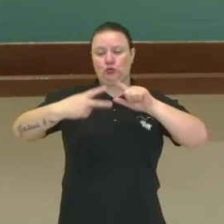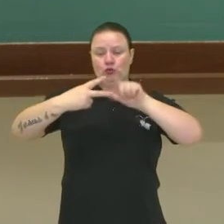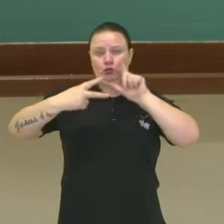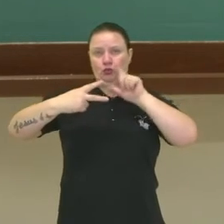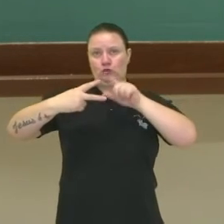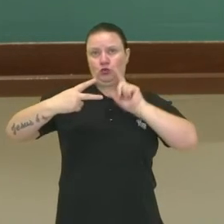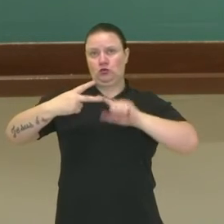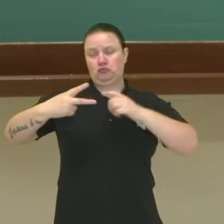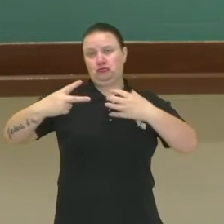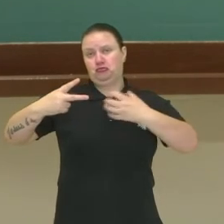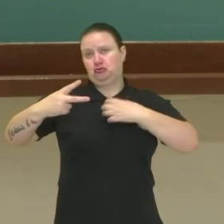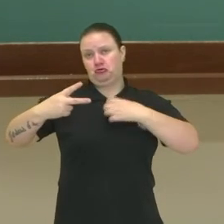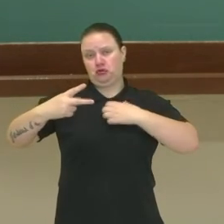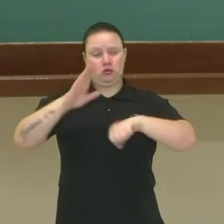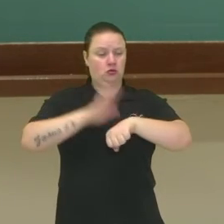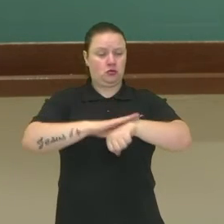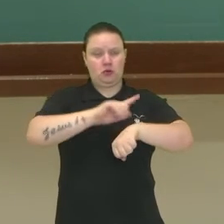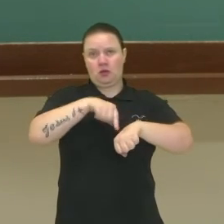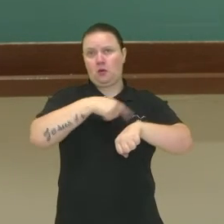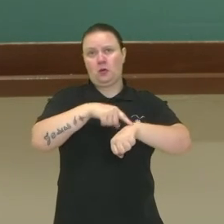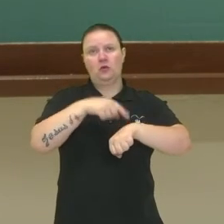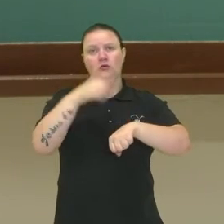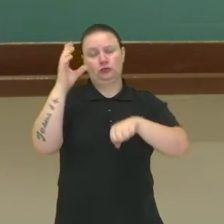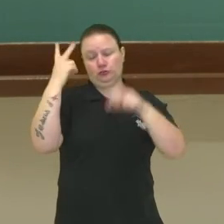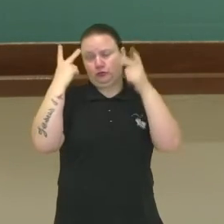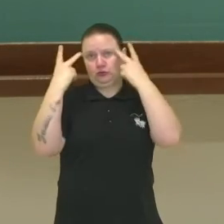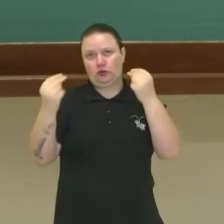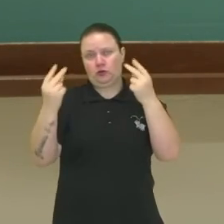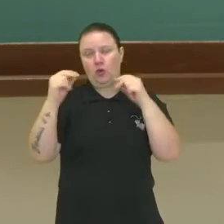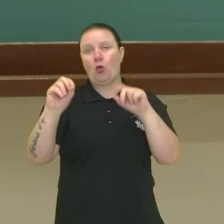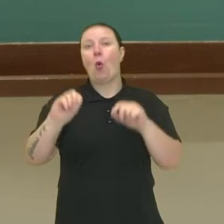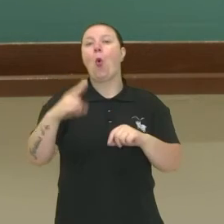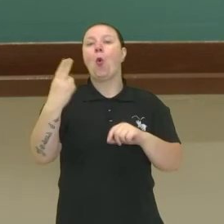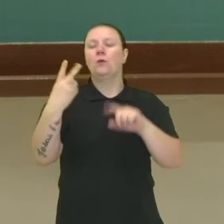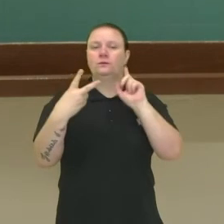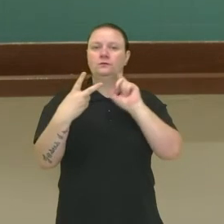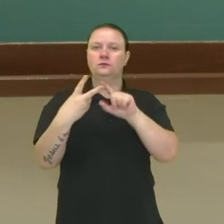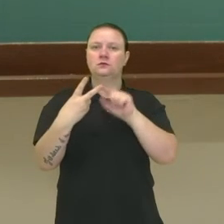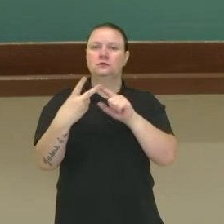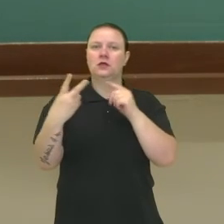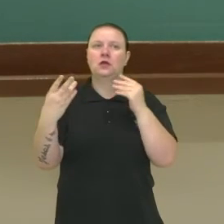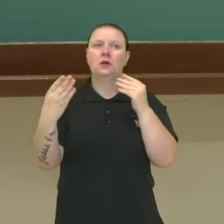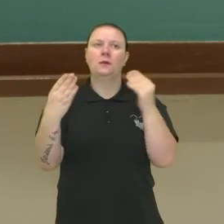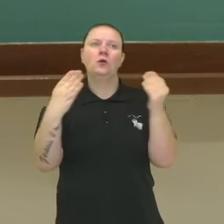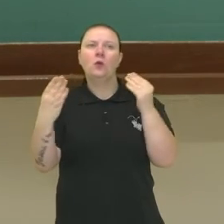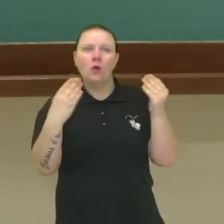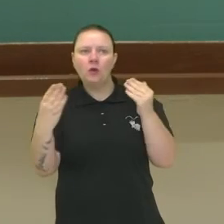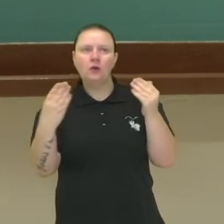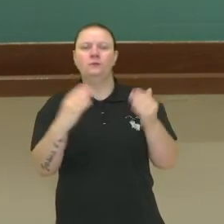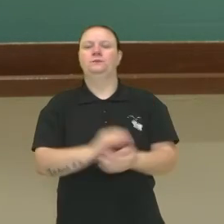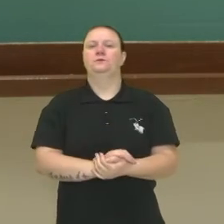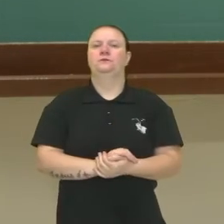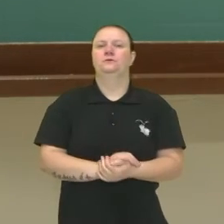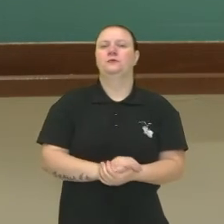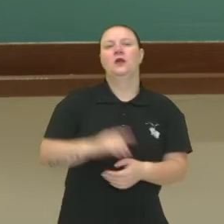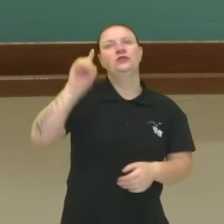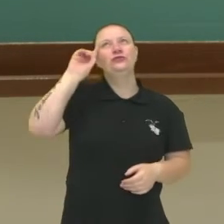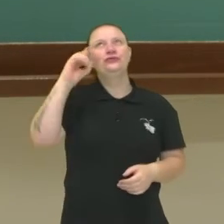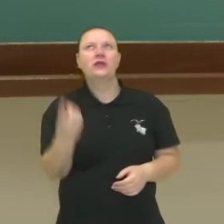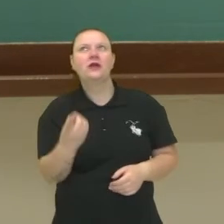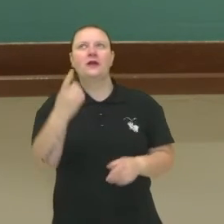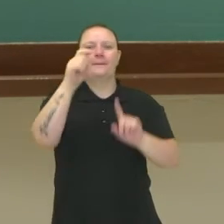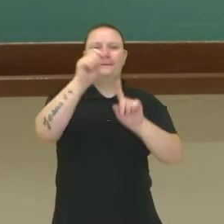tempo cronológico ou tempo psicológico. Cronológico, quando eu falar de datas, dias, horas, mês,